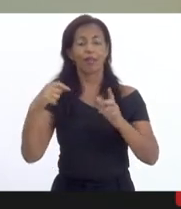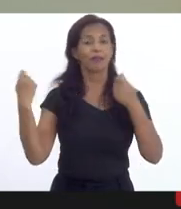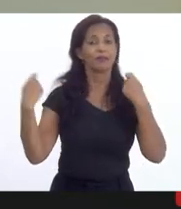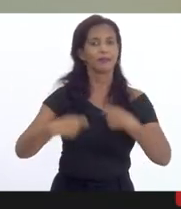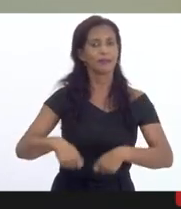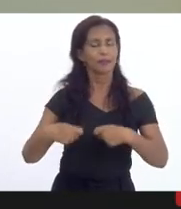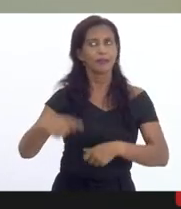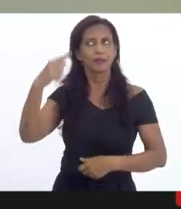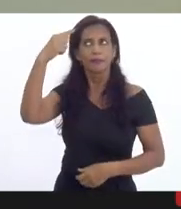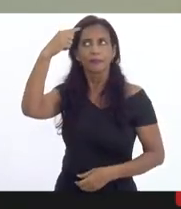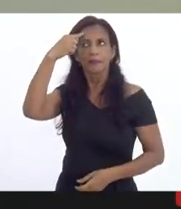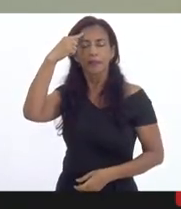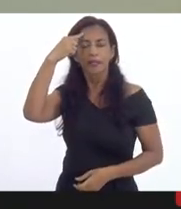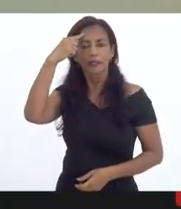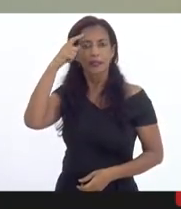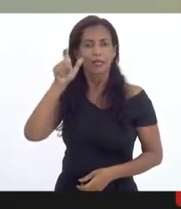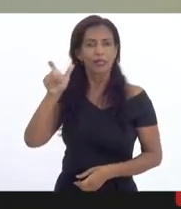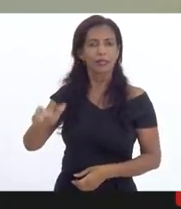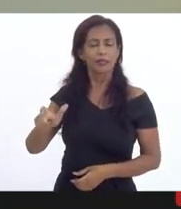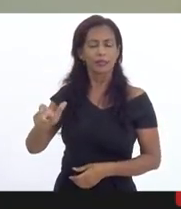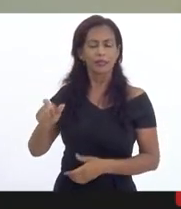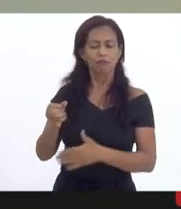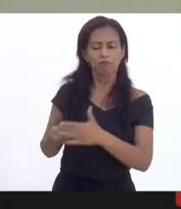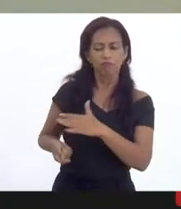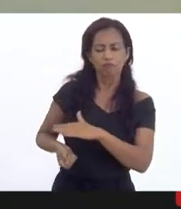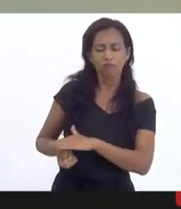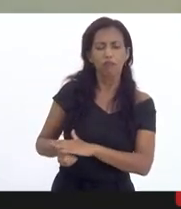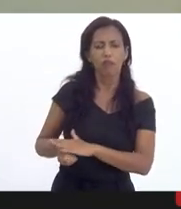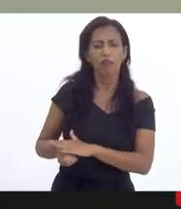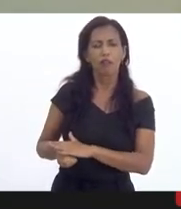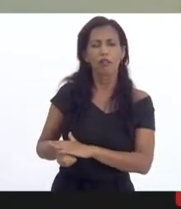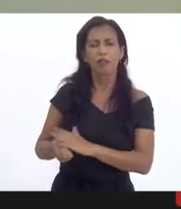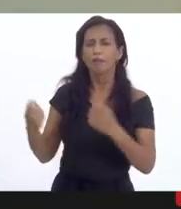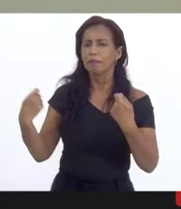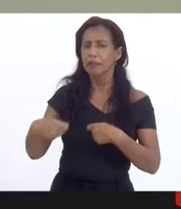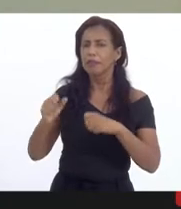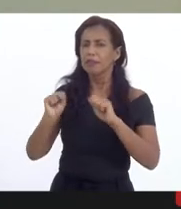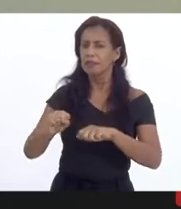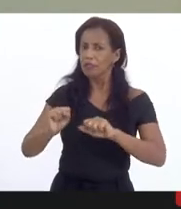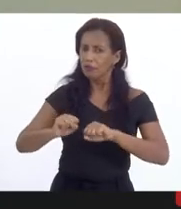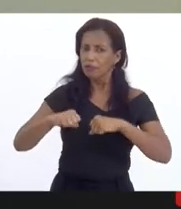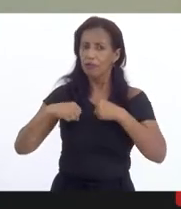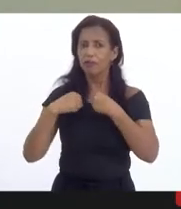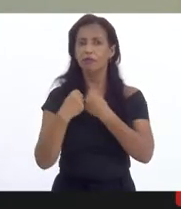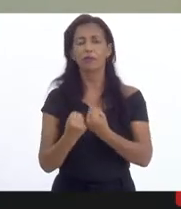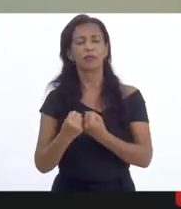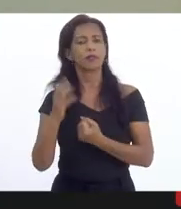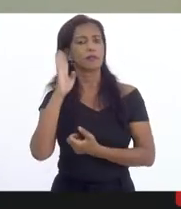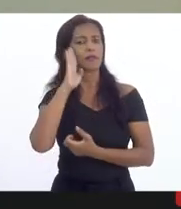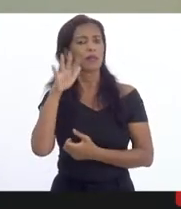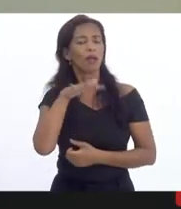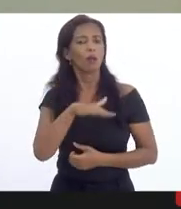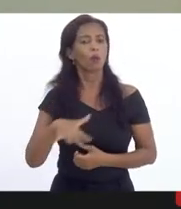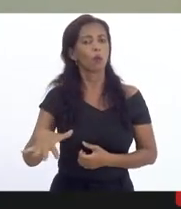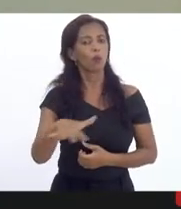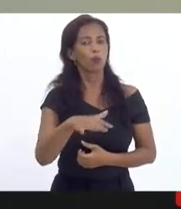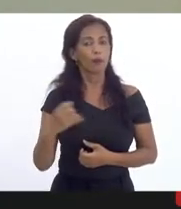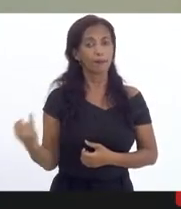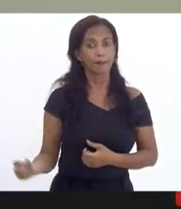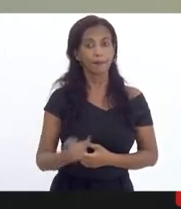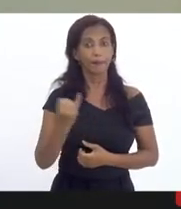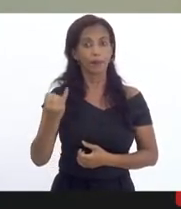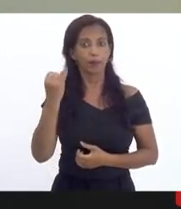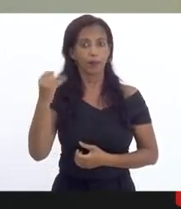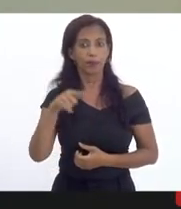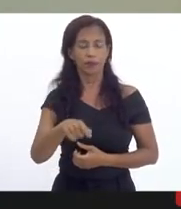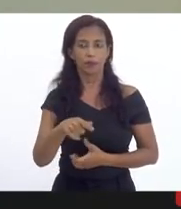da gente pensar que este Fundo Soberano ele deve, sim, fortalecer principalmente uma área importante de fomento